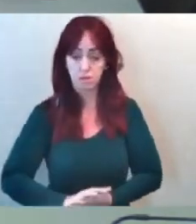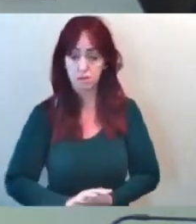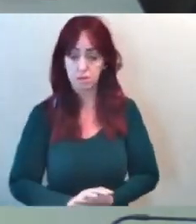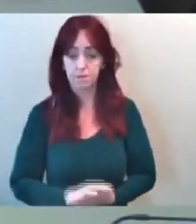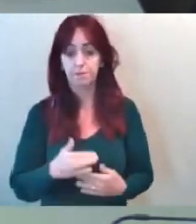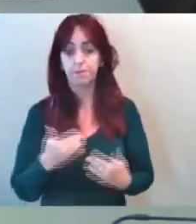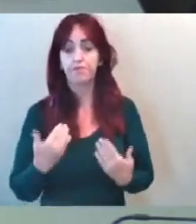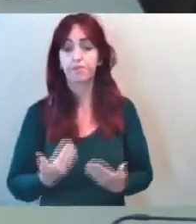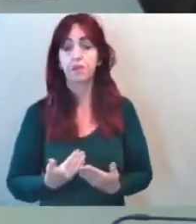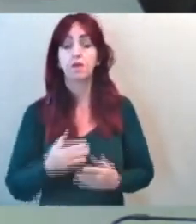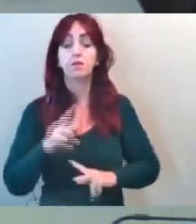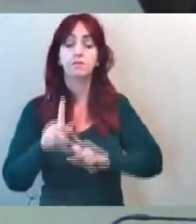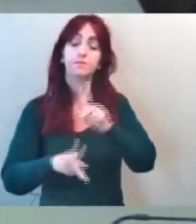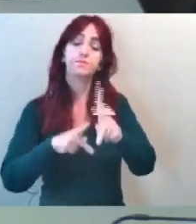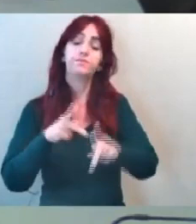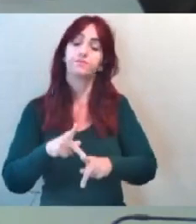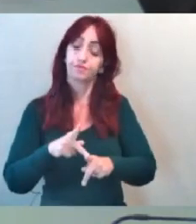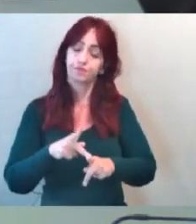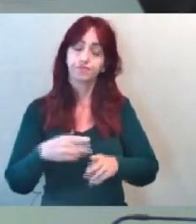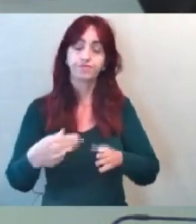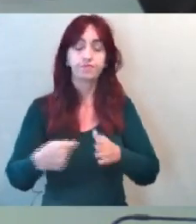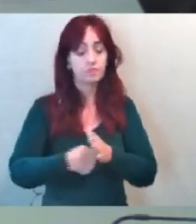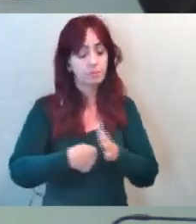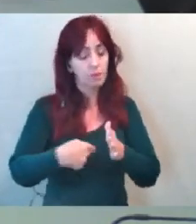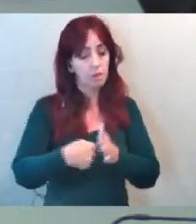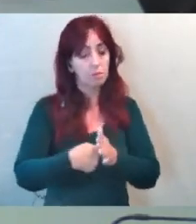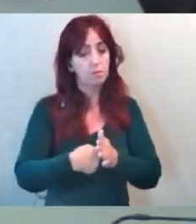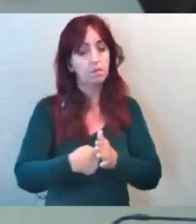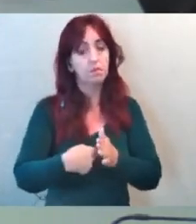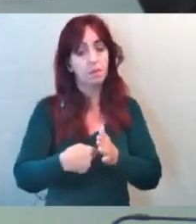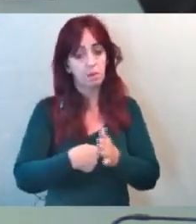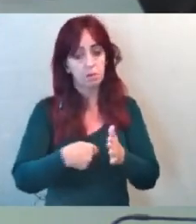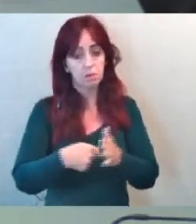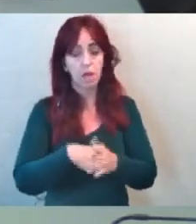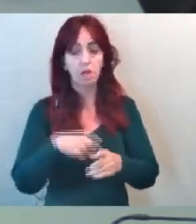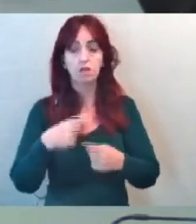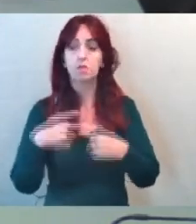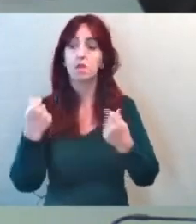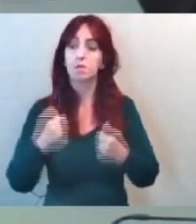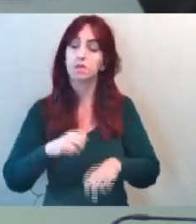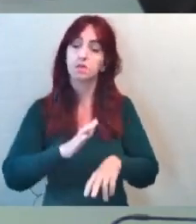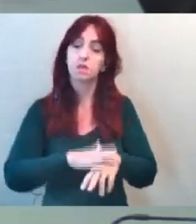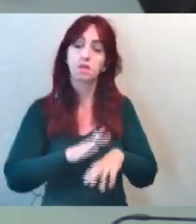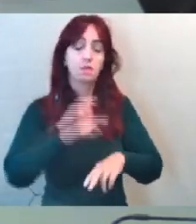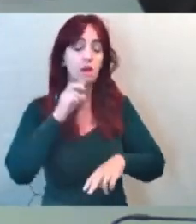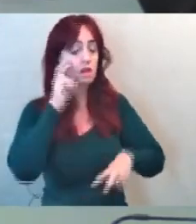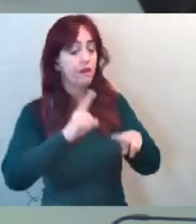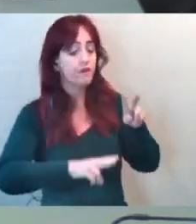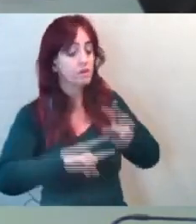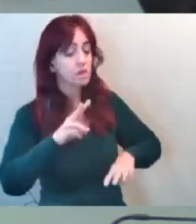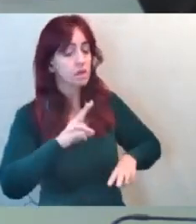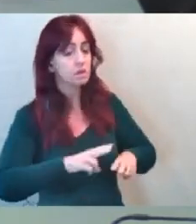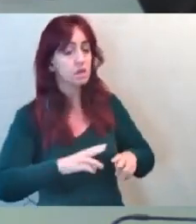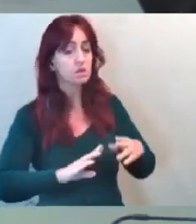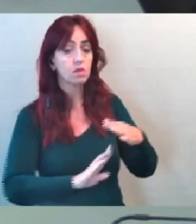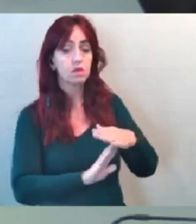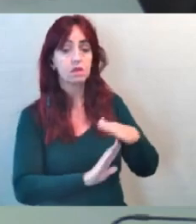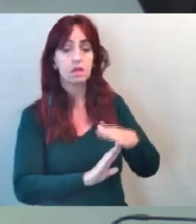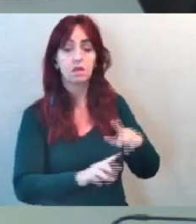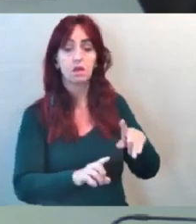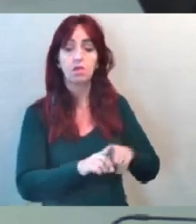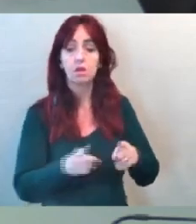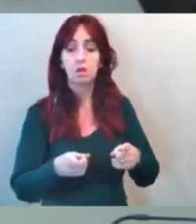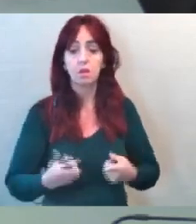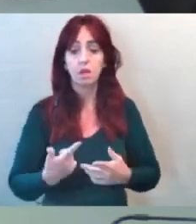a população tem me mandado, né, solicitado mais fiscalização nas estações, o transporte público. A gente não quer chegar na rua e parar o ônibus